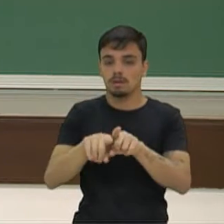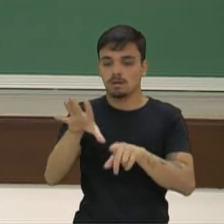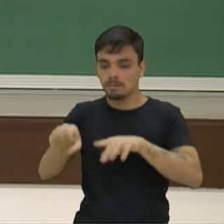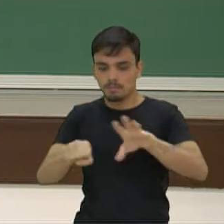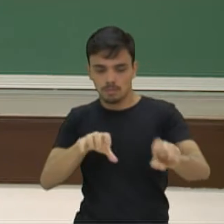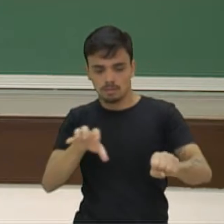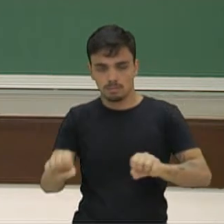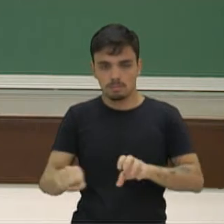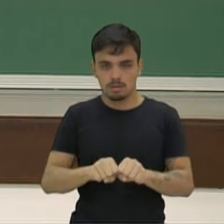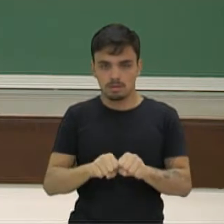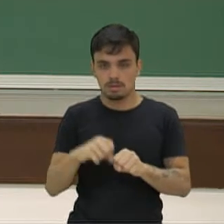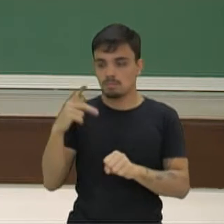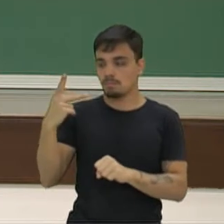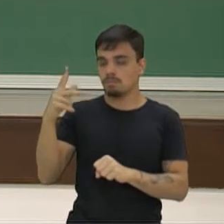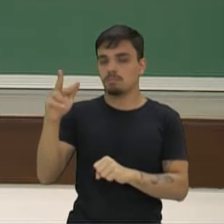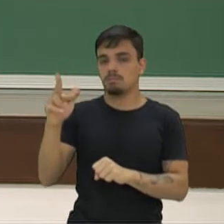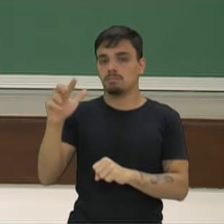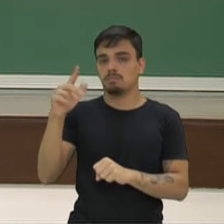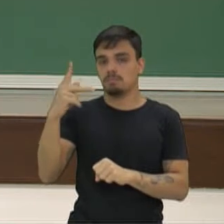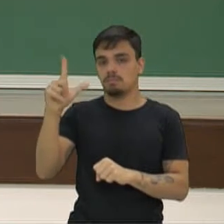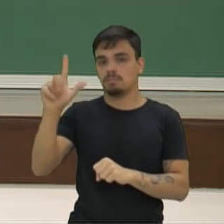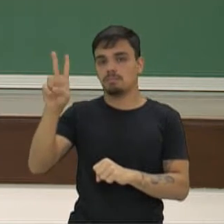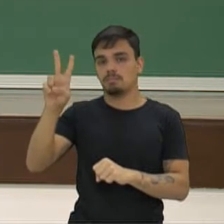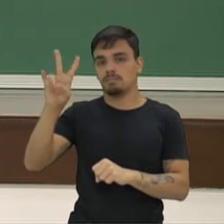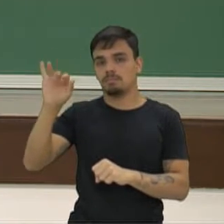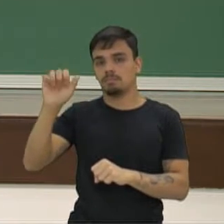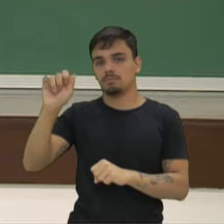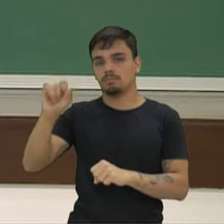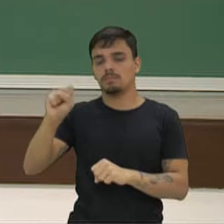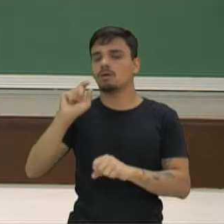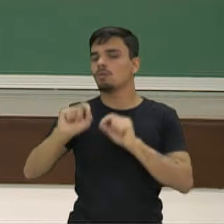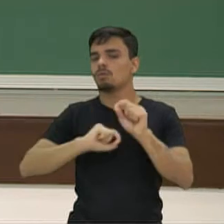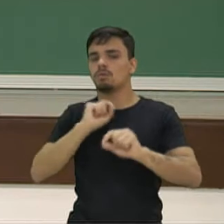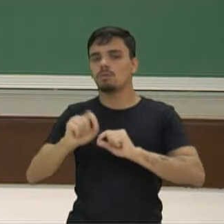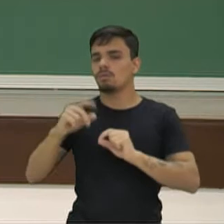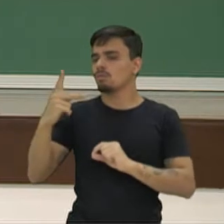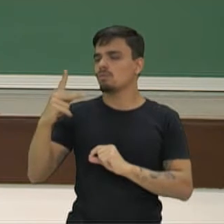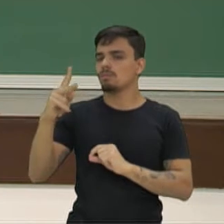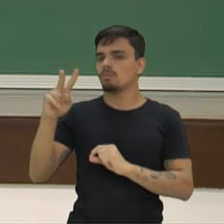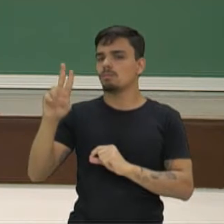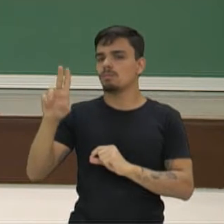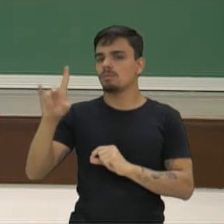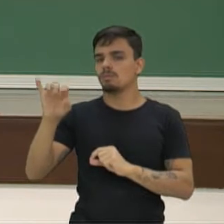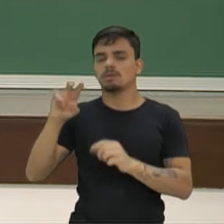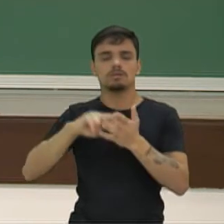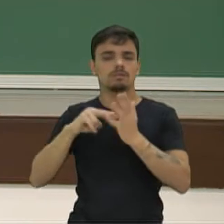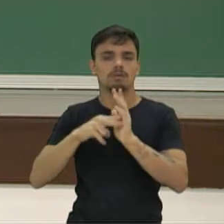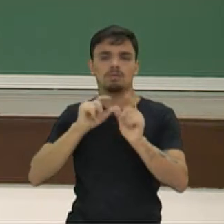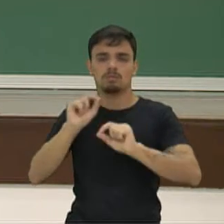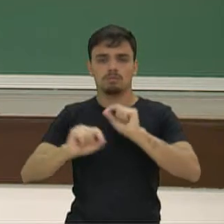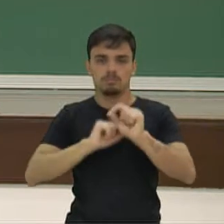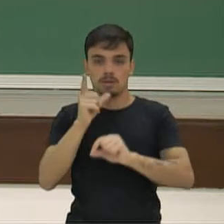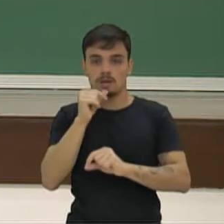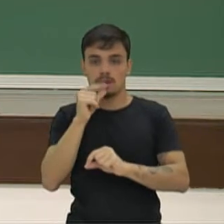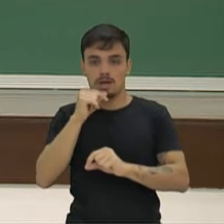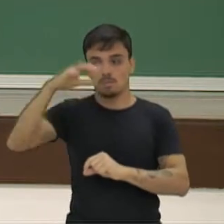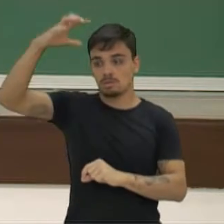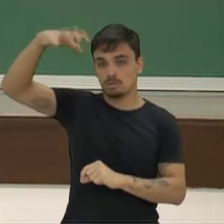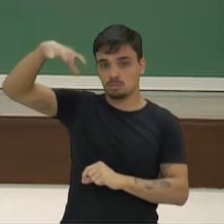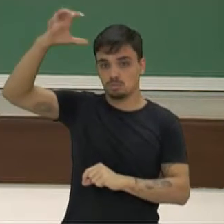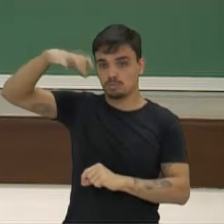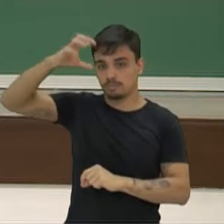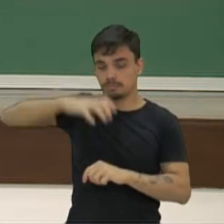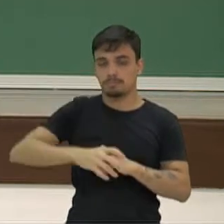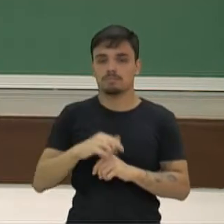águas pluviais é uma alternativa. O que é pluvial? Água da chuva.